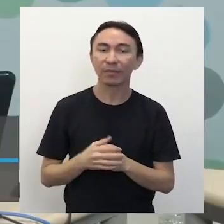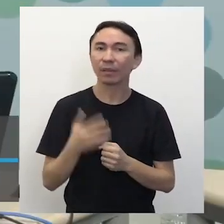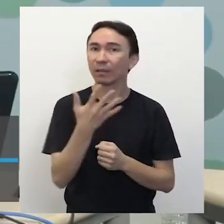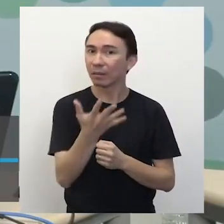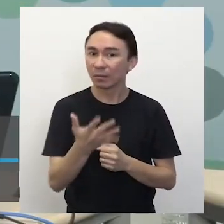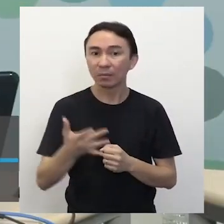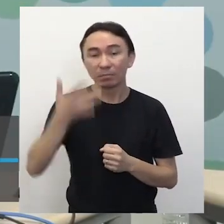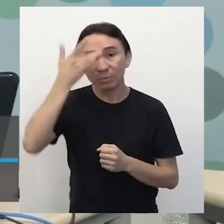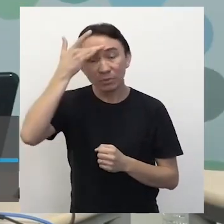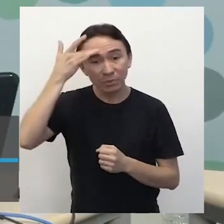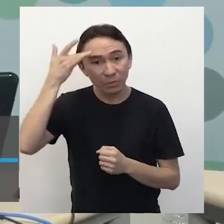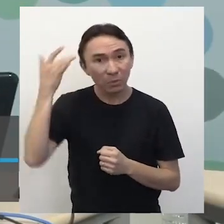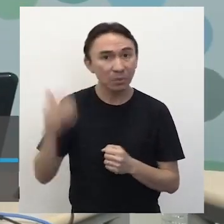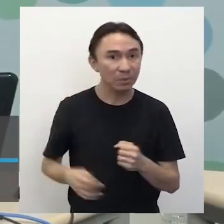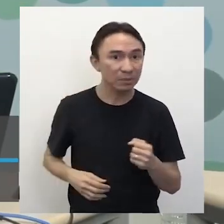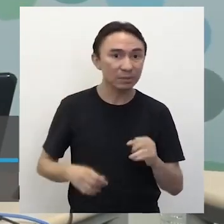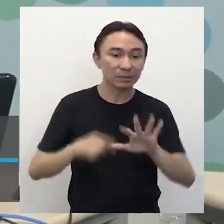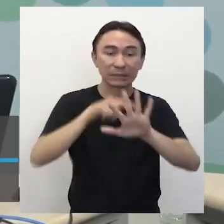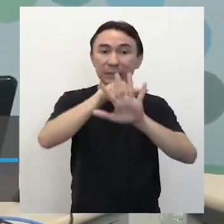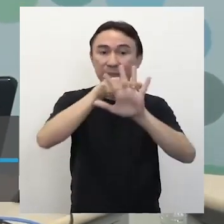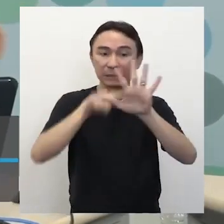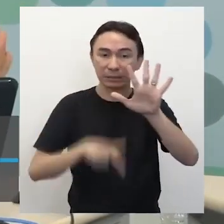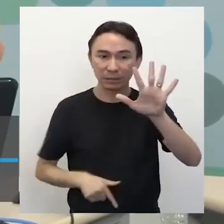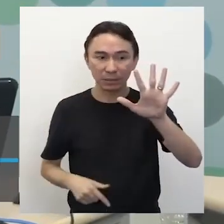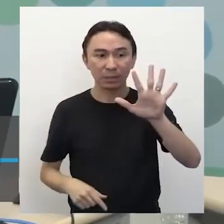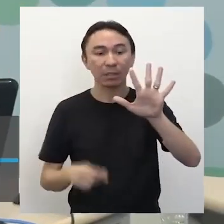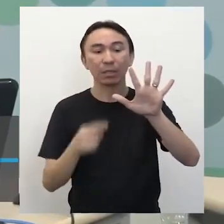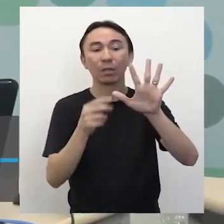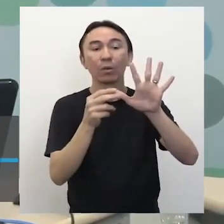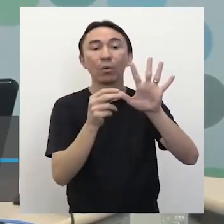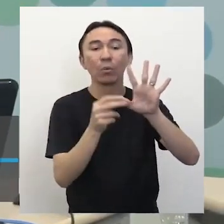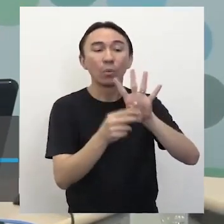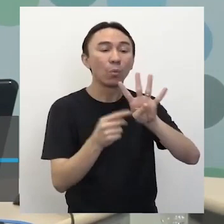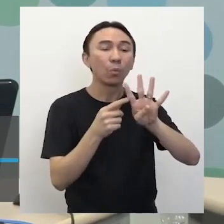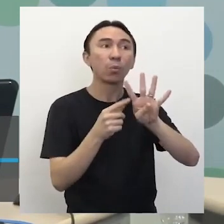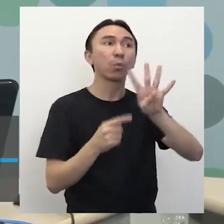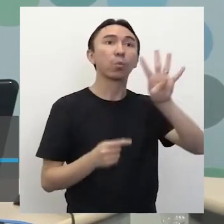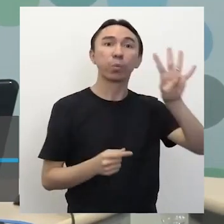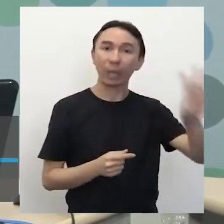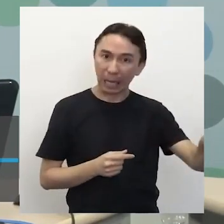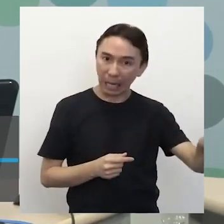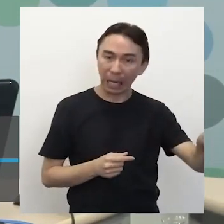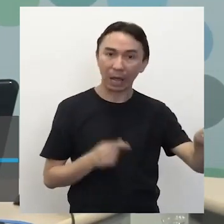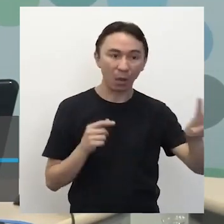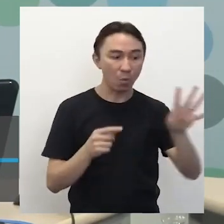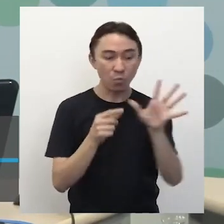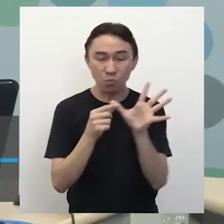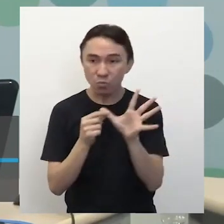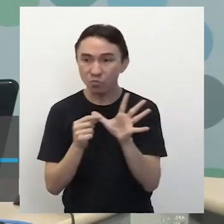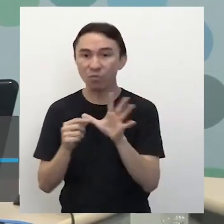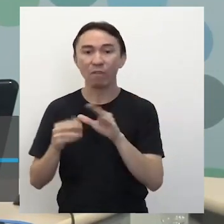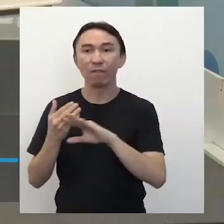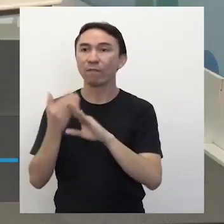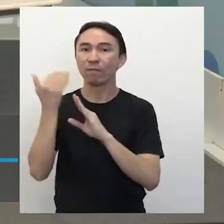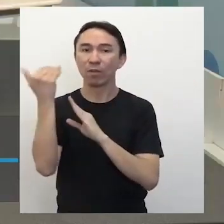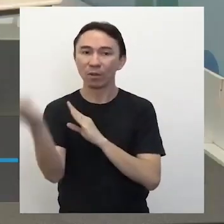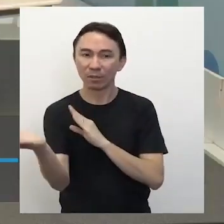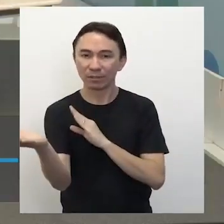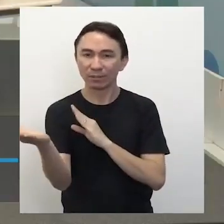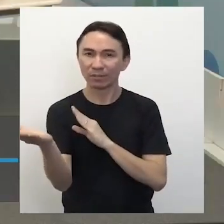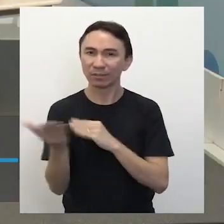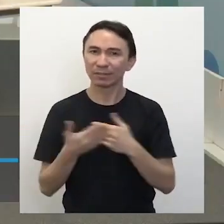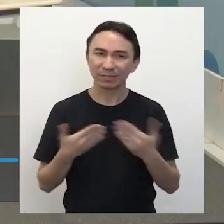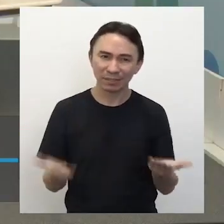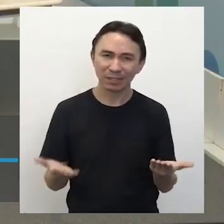4/5 foram para lá. 1/5 da cidade estava fora. E 4/5 estava dentro. Eu estou exagerando para